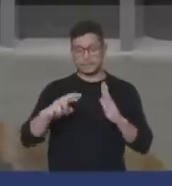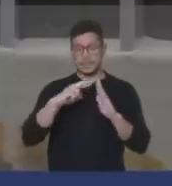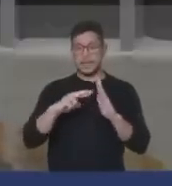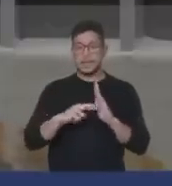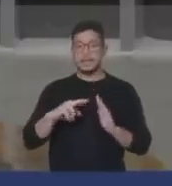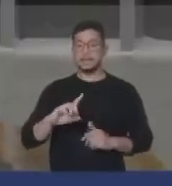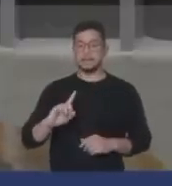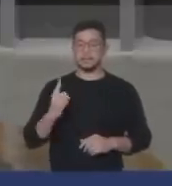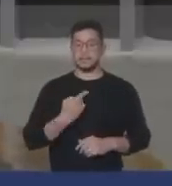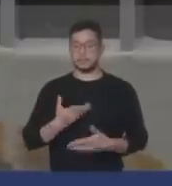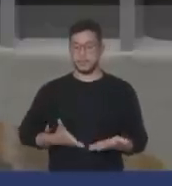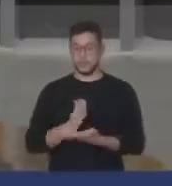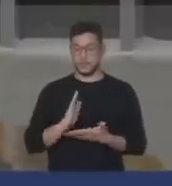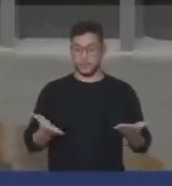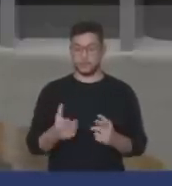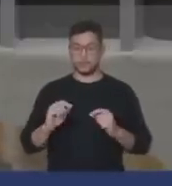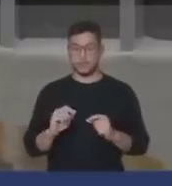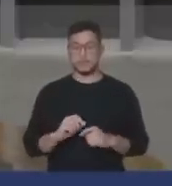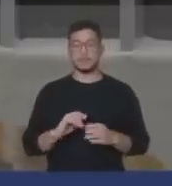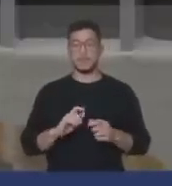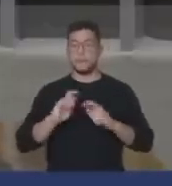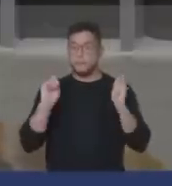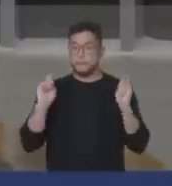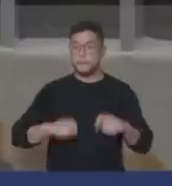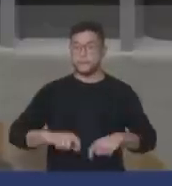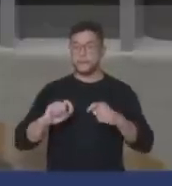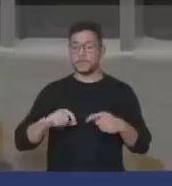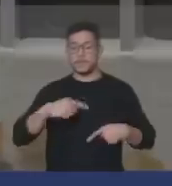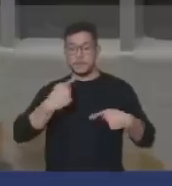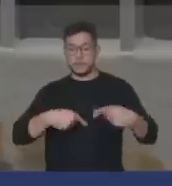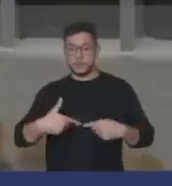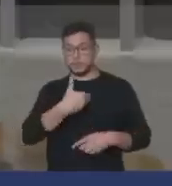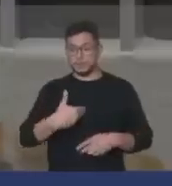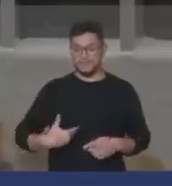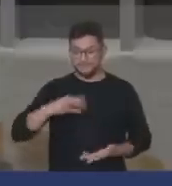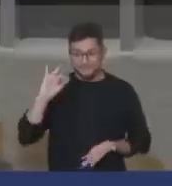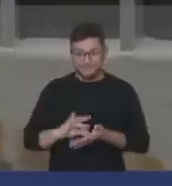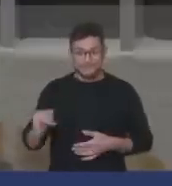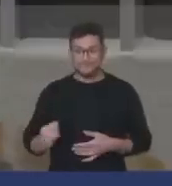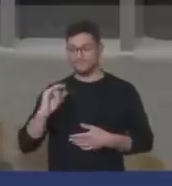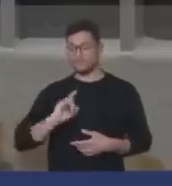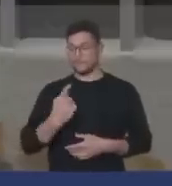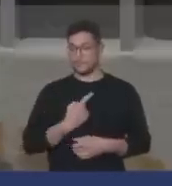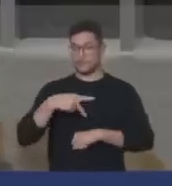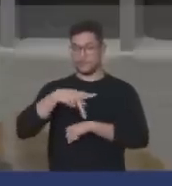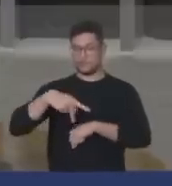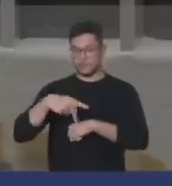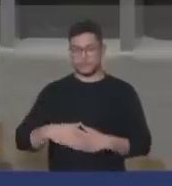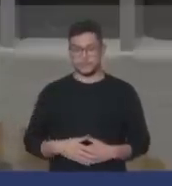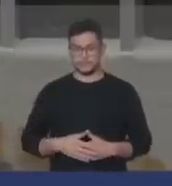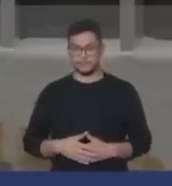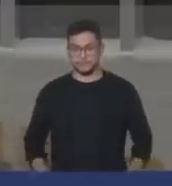essa lei, garante políticas públicas fundamentais para o nosso país, que o presidente Lula defendeu durante a